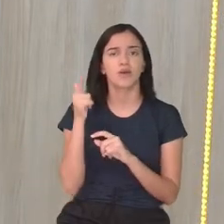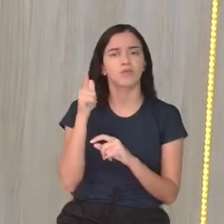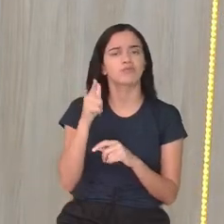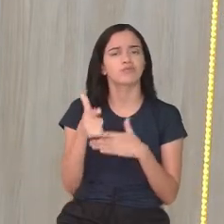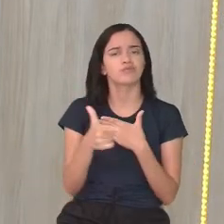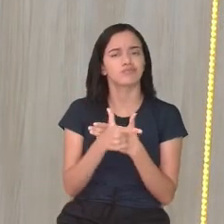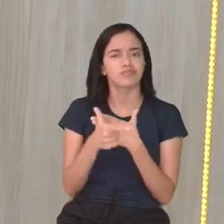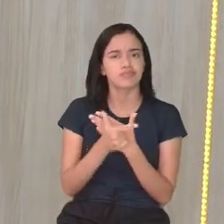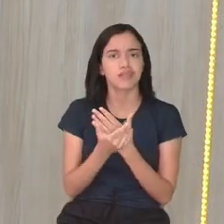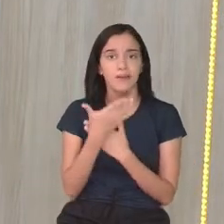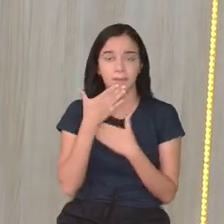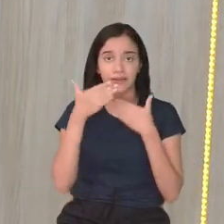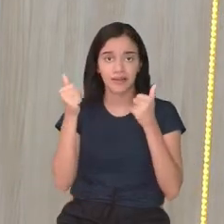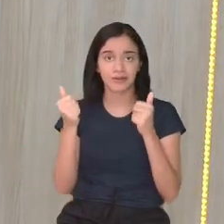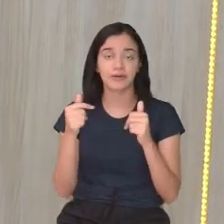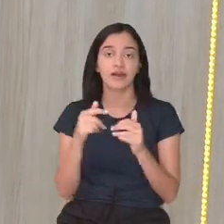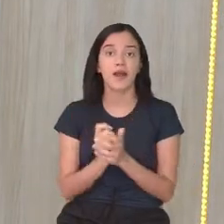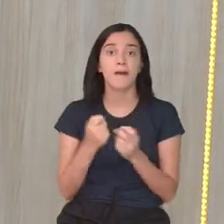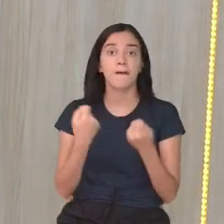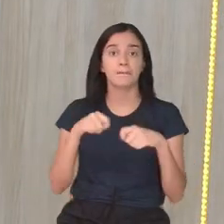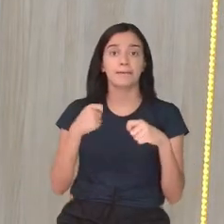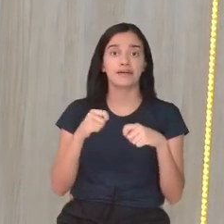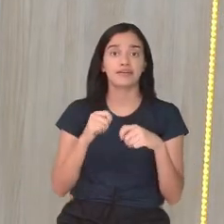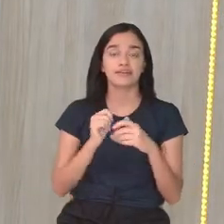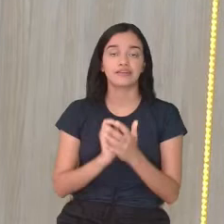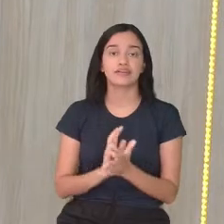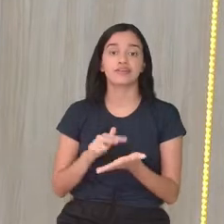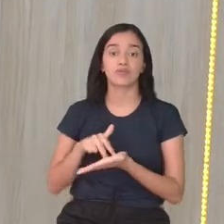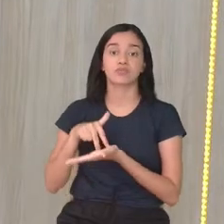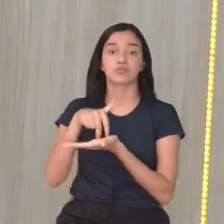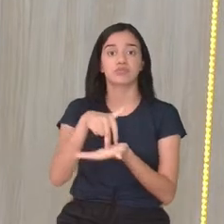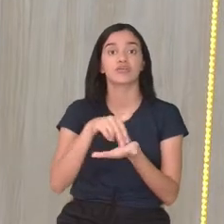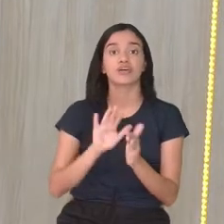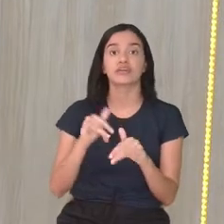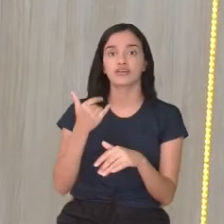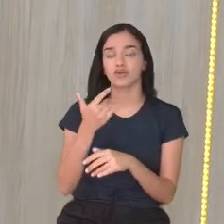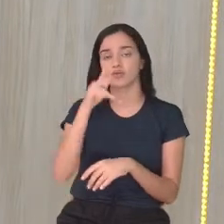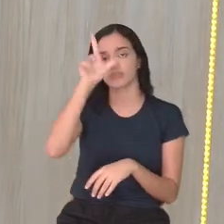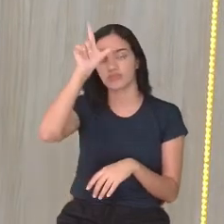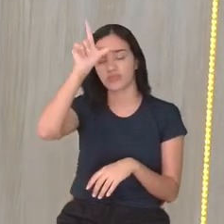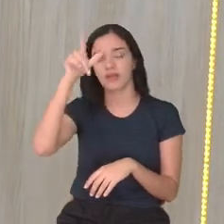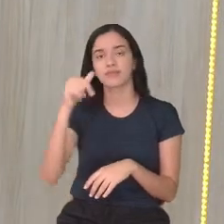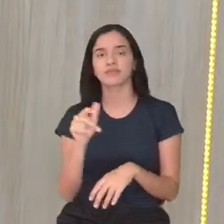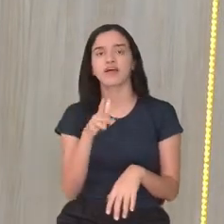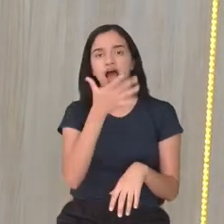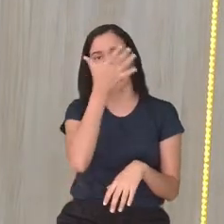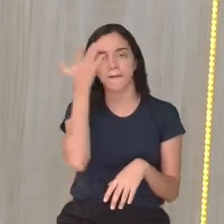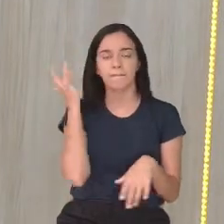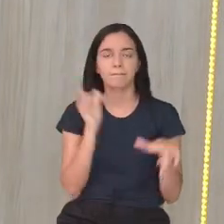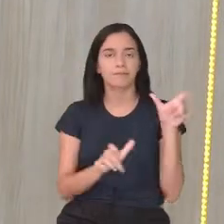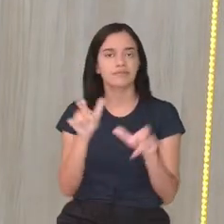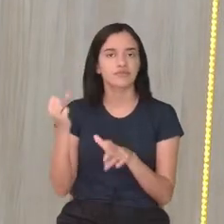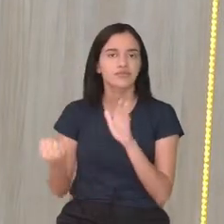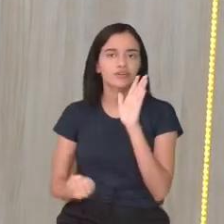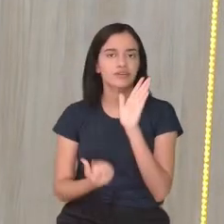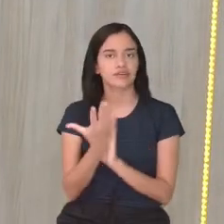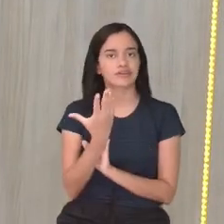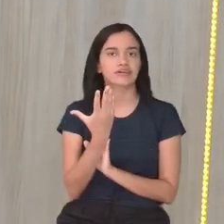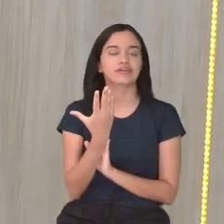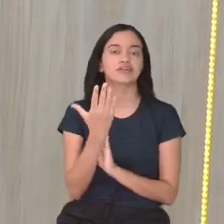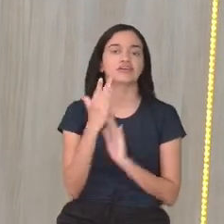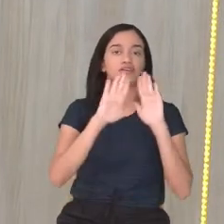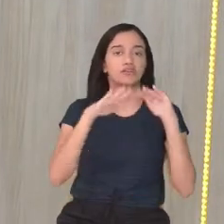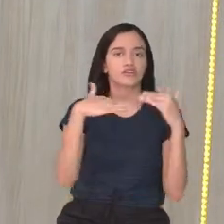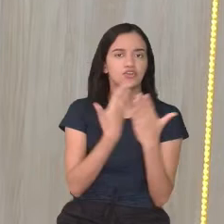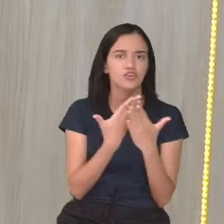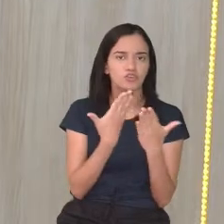funcionar melhor, ela precisa desse impulso. Então, os alemães foram as pessoas ali que foram criando as primeiras